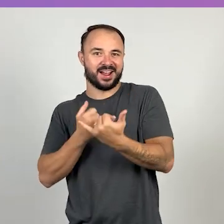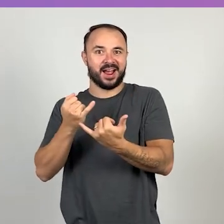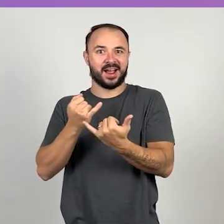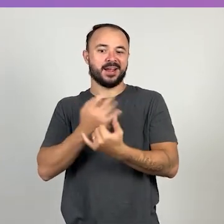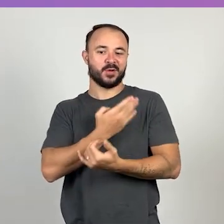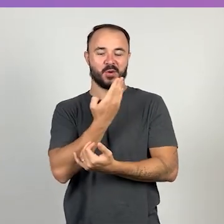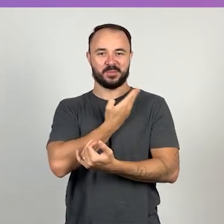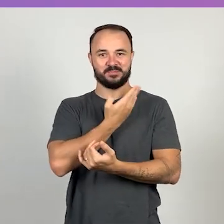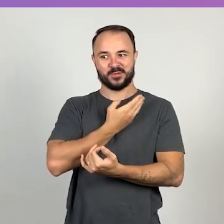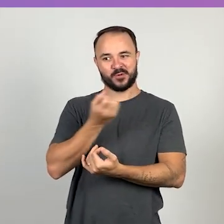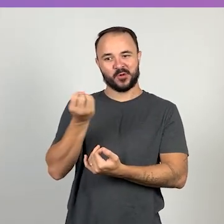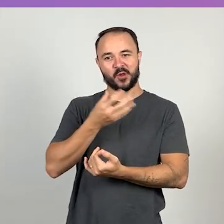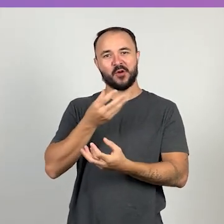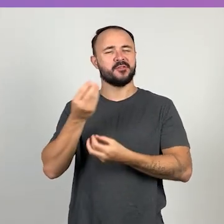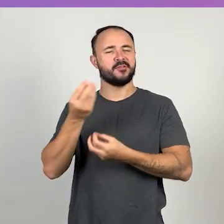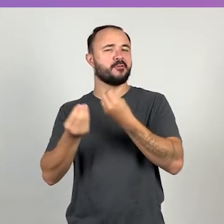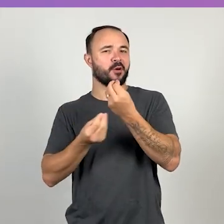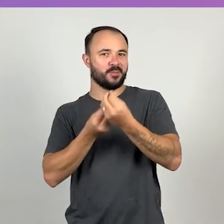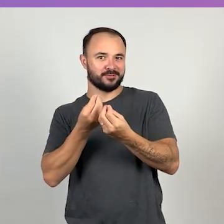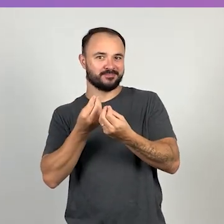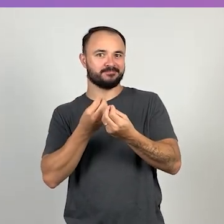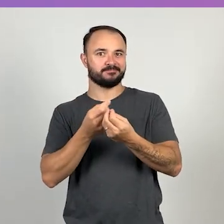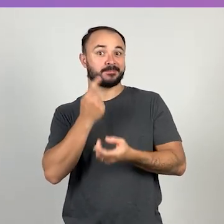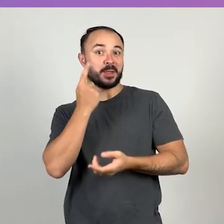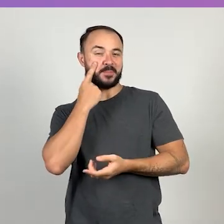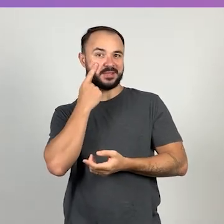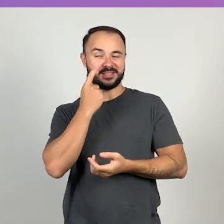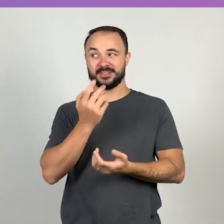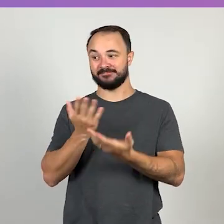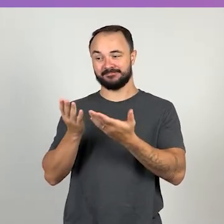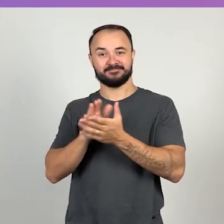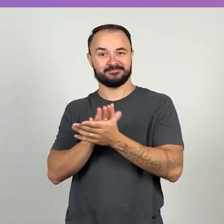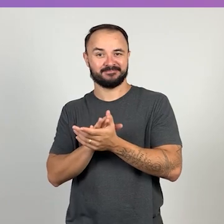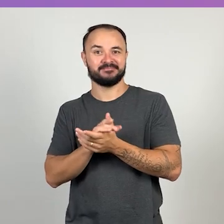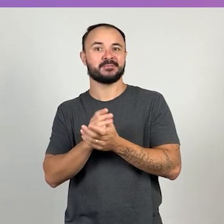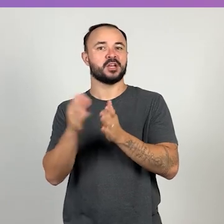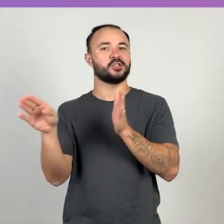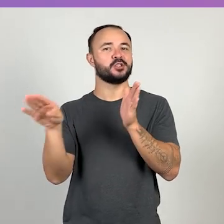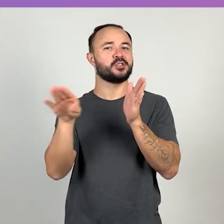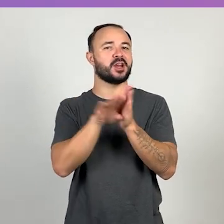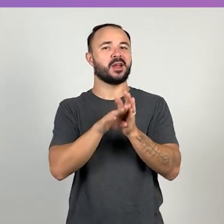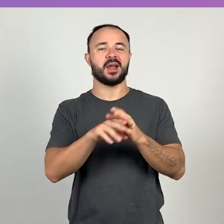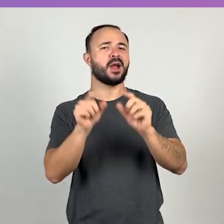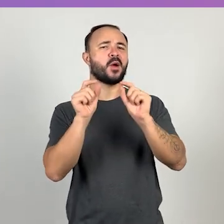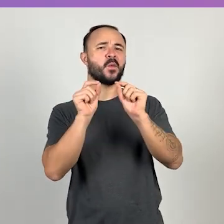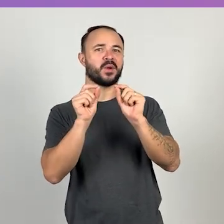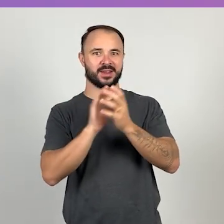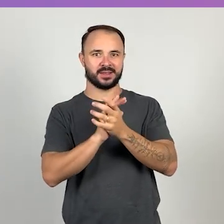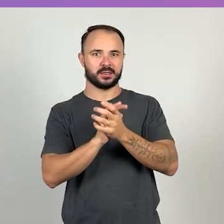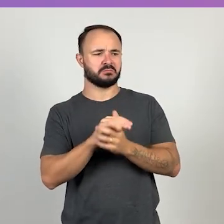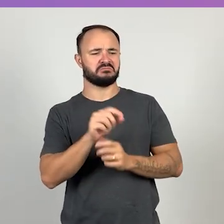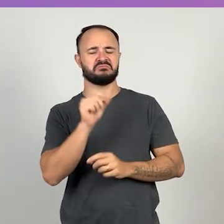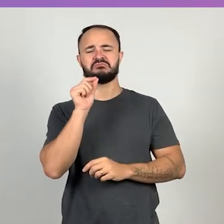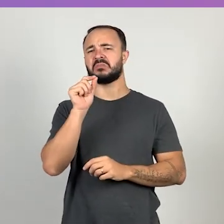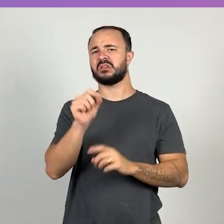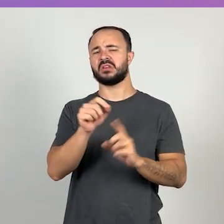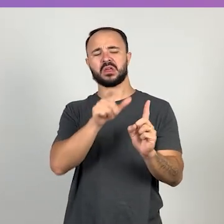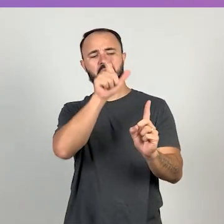esses novos amigos? Olha só quem acaba de chegar. Quem